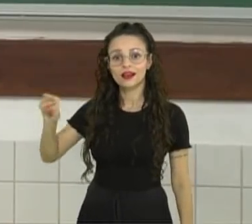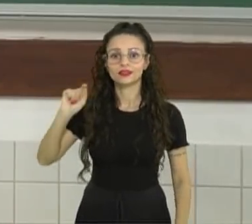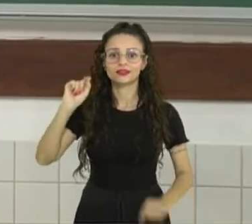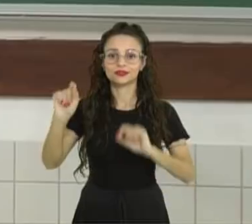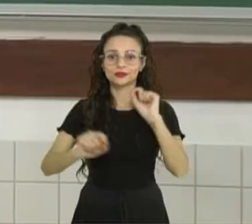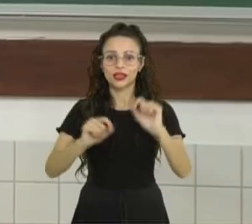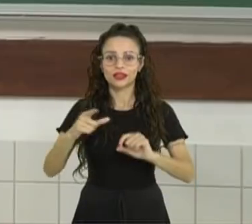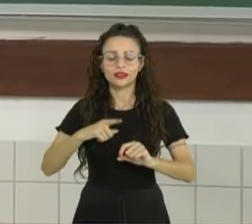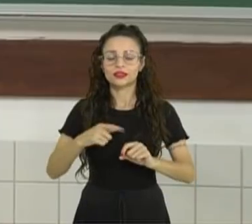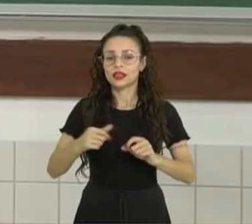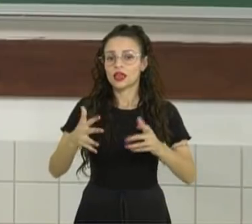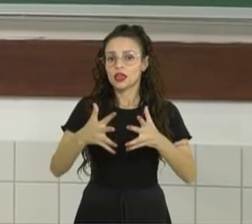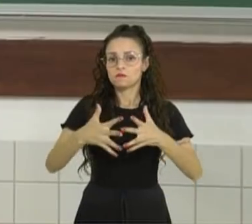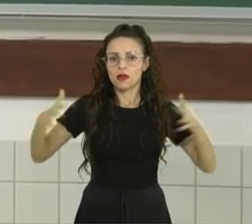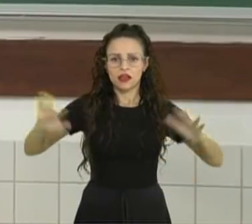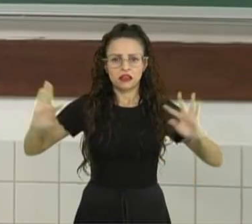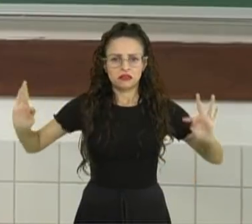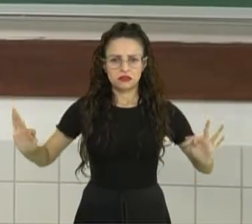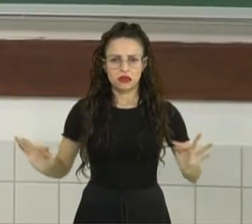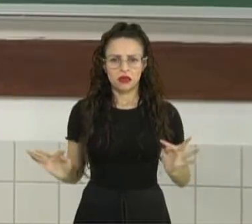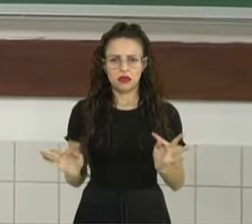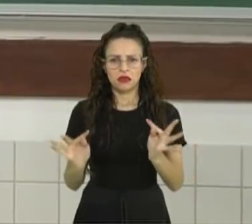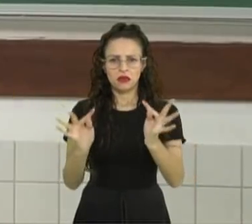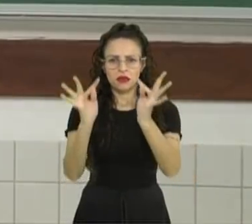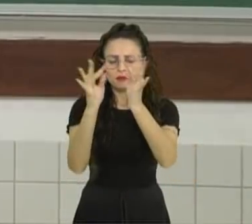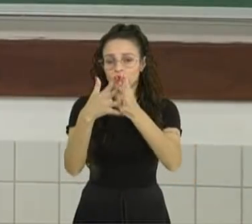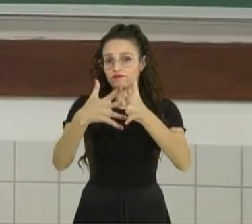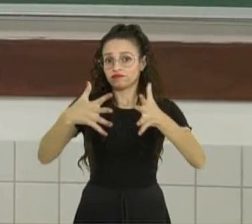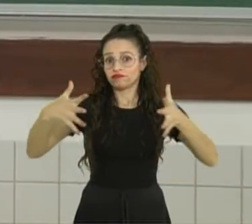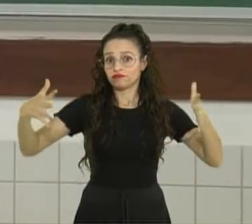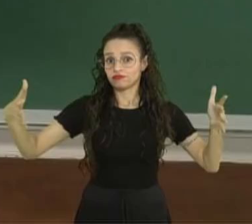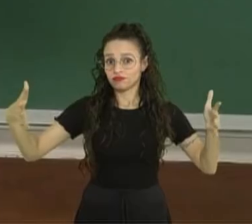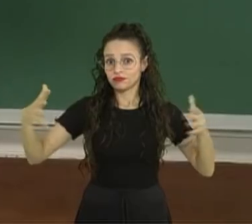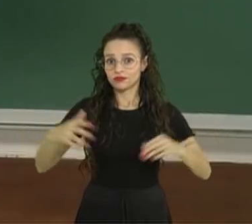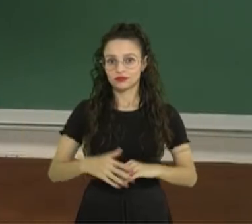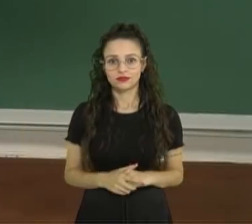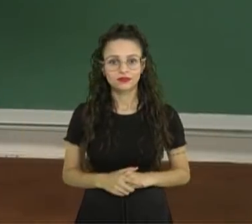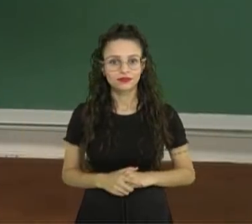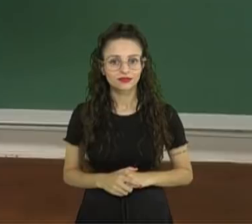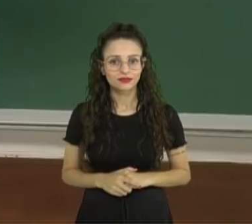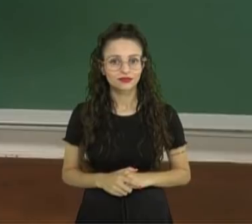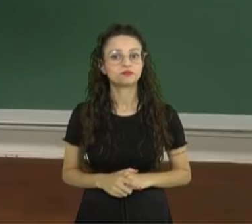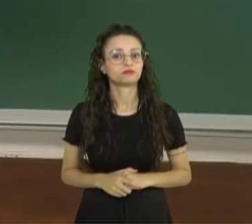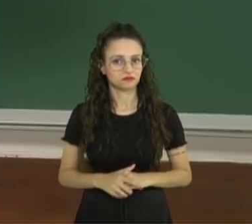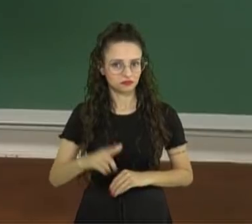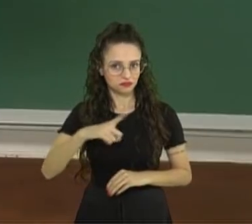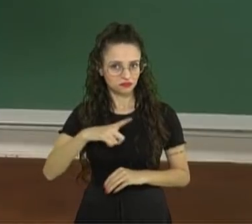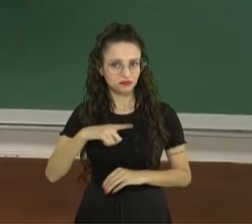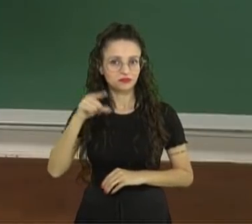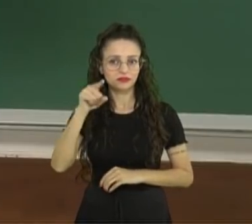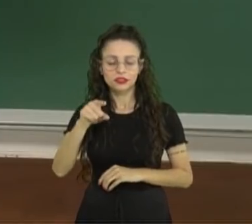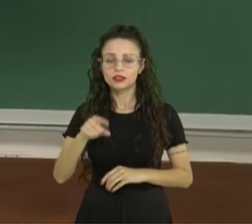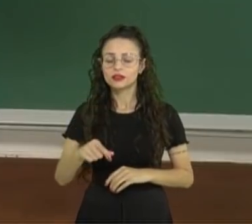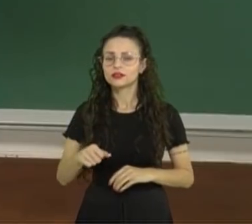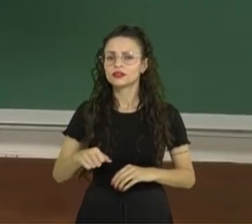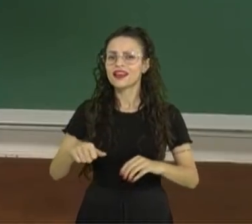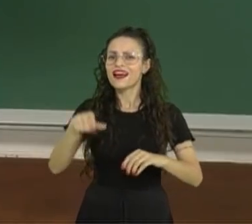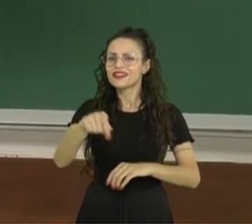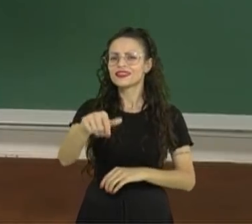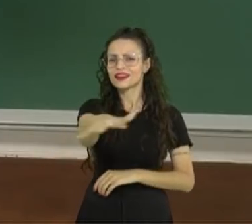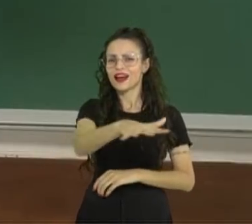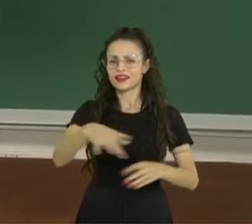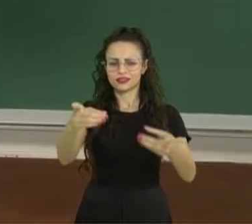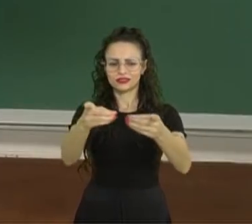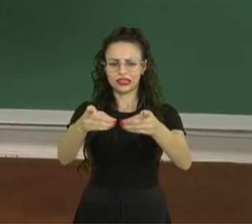um mega templo gigantesco, os chamados zigurates, do meio do deserto.